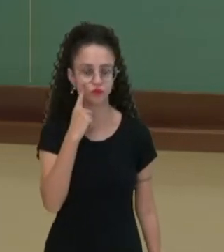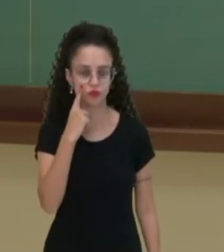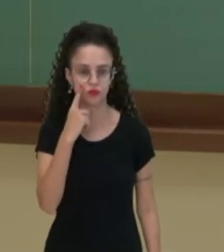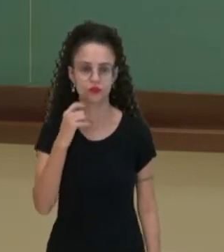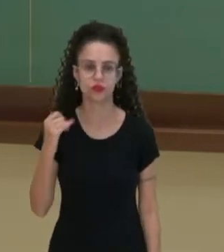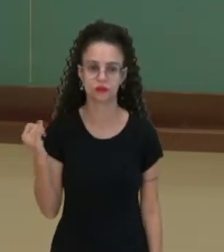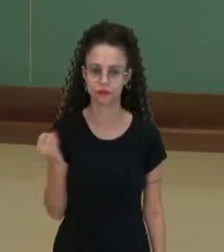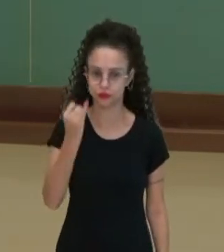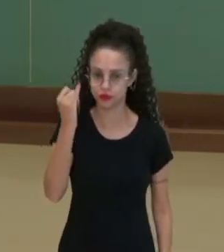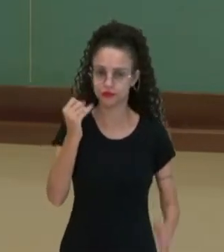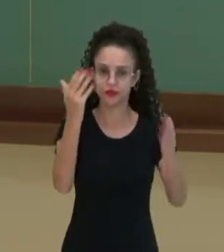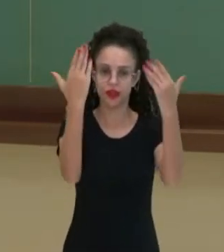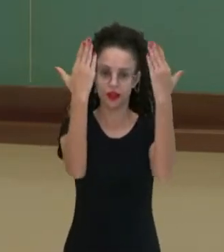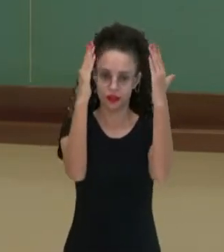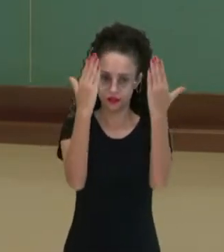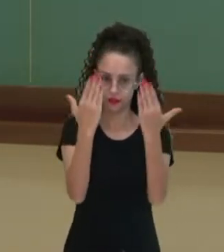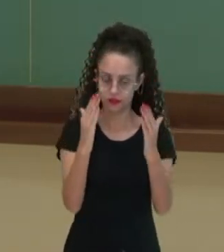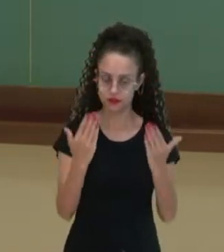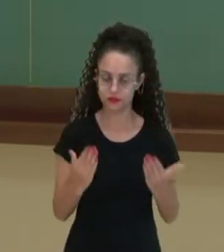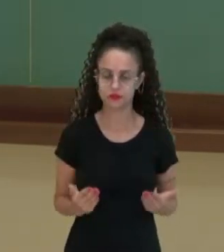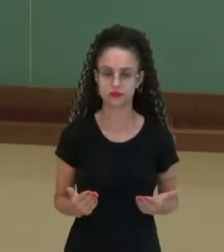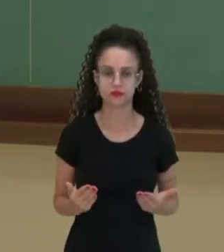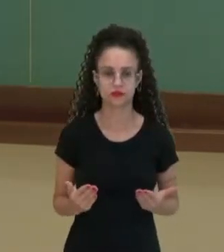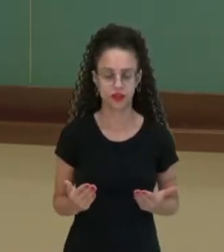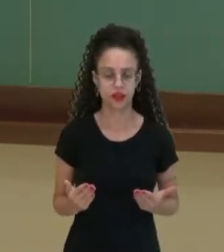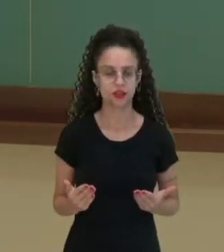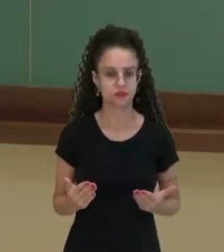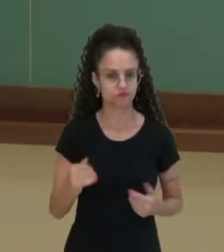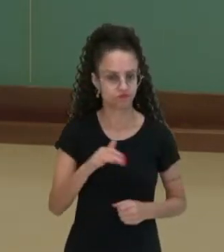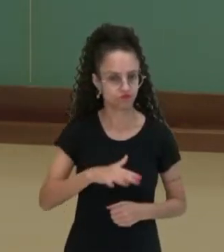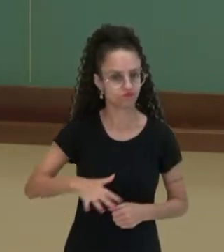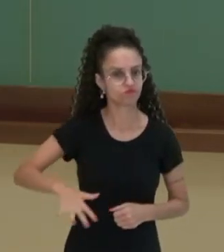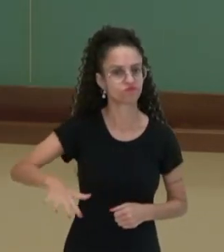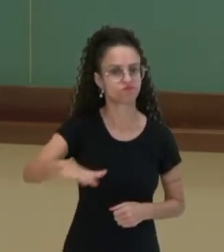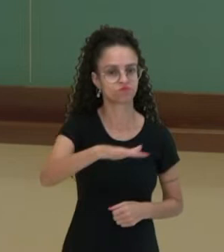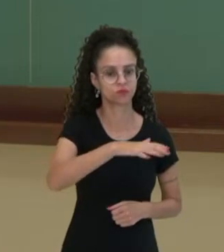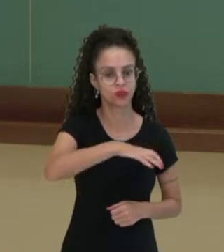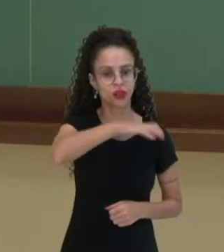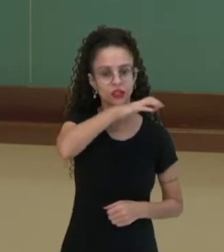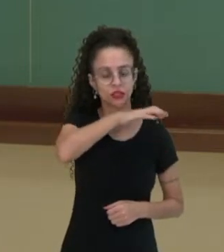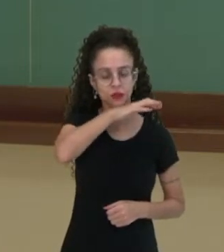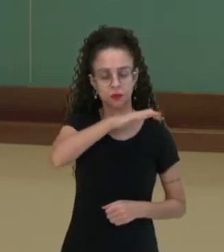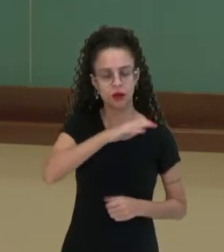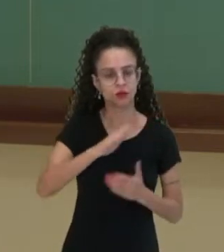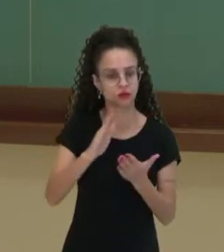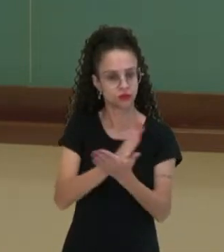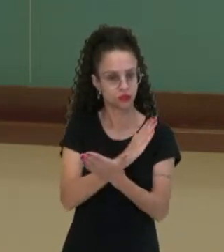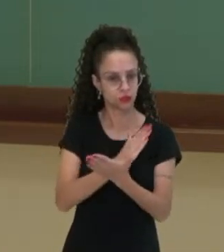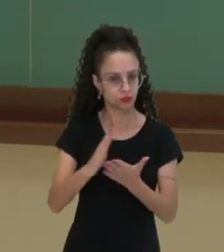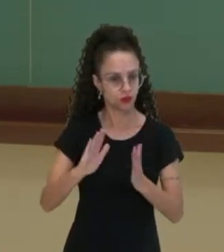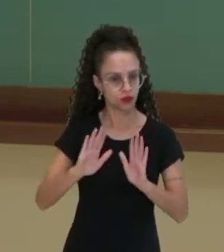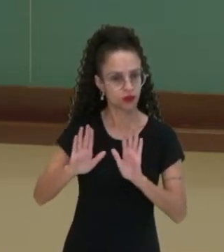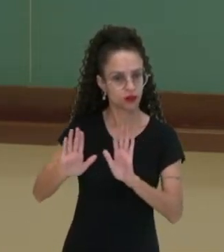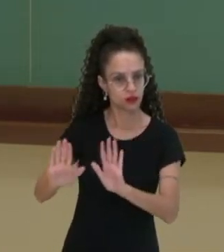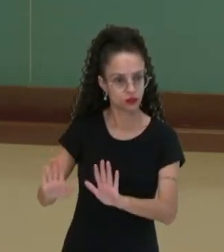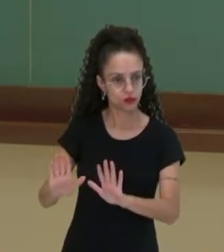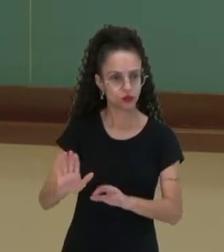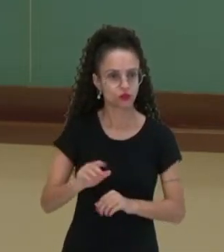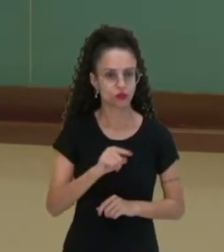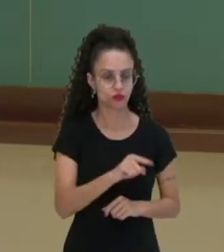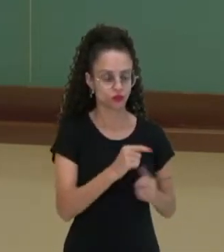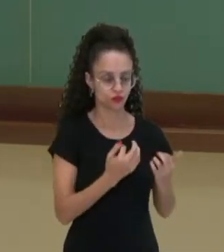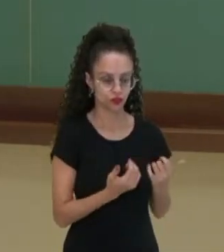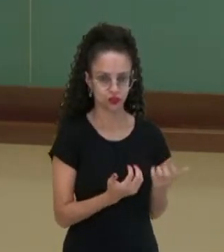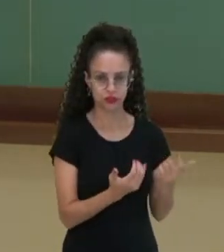gente analise o reino animal separadamente nessa questão, diferente daqui do reino